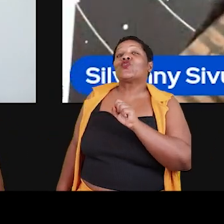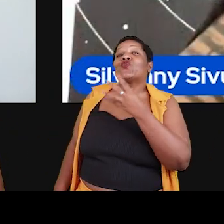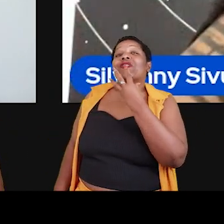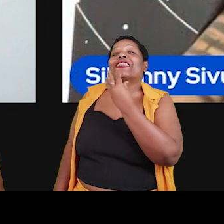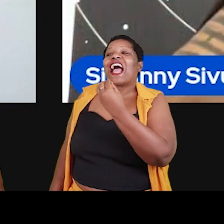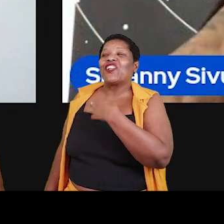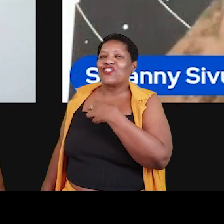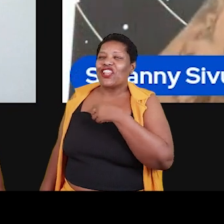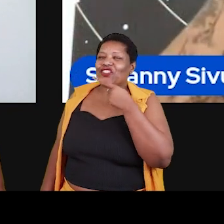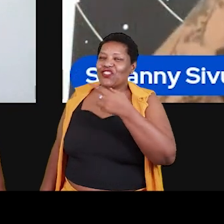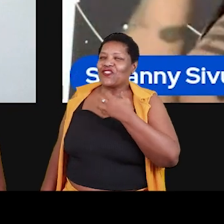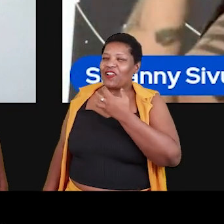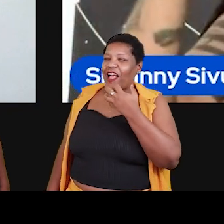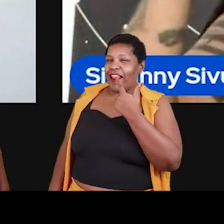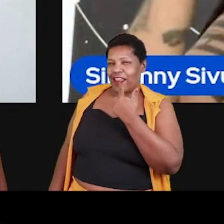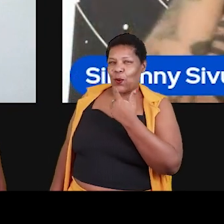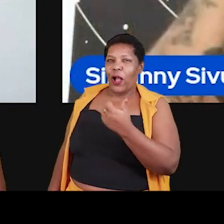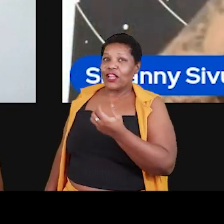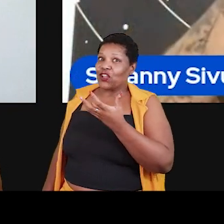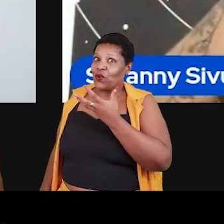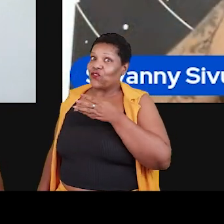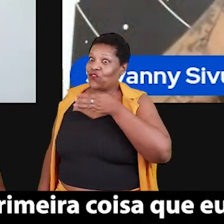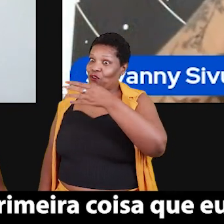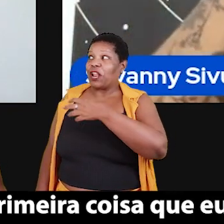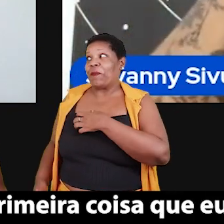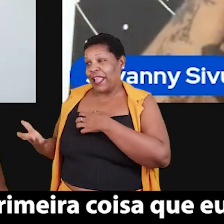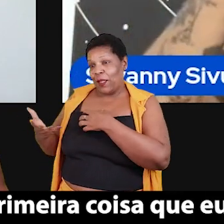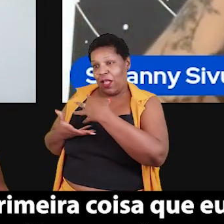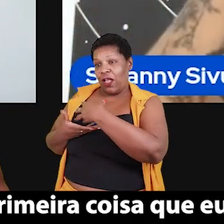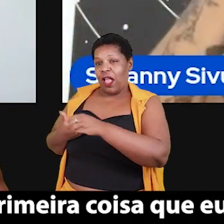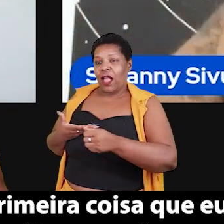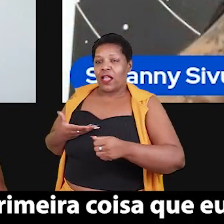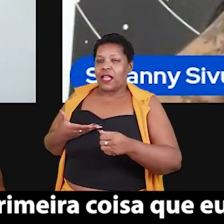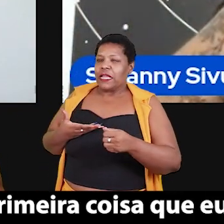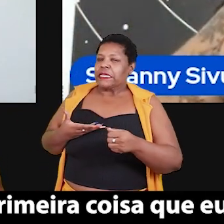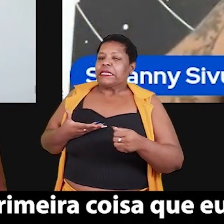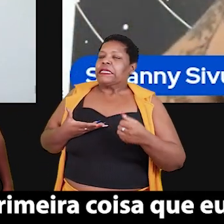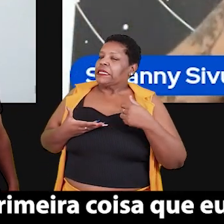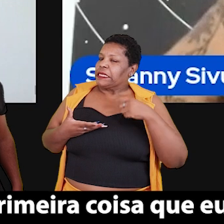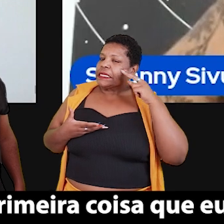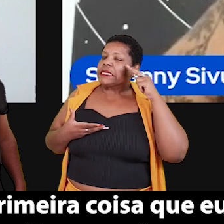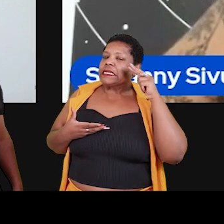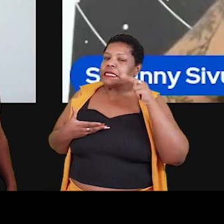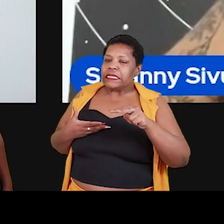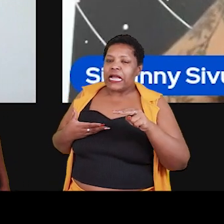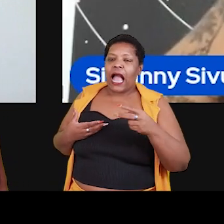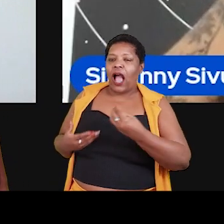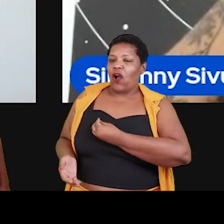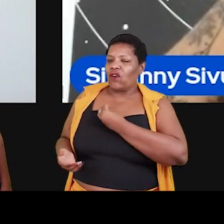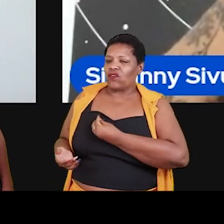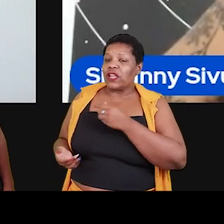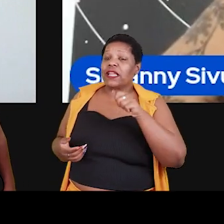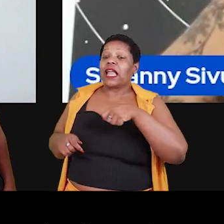pegar a linguagem. Cara, qual é a primeira coisa que eu vou ver? Os vídeos ao vivo. Quem